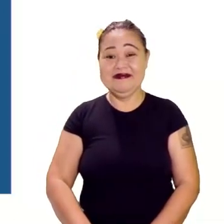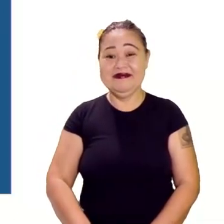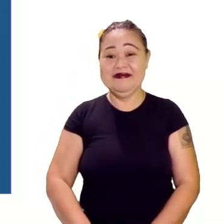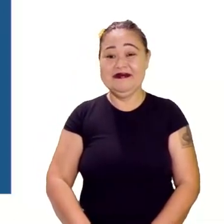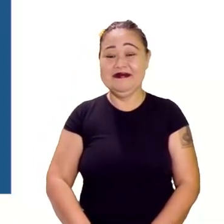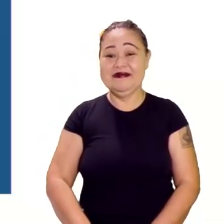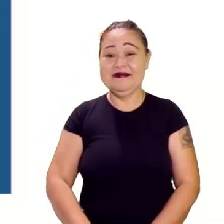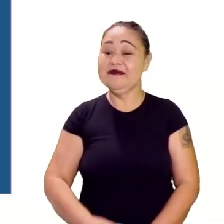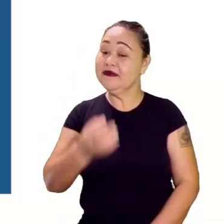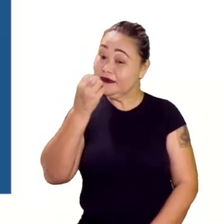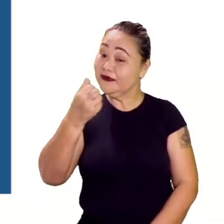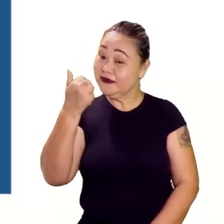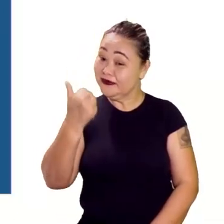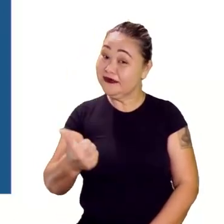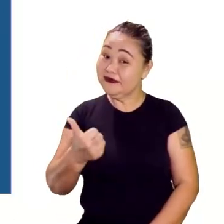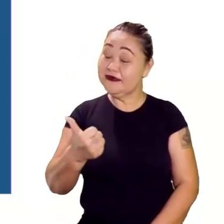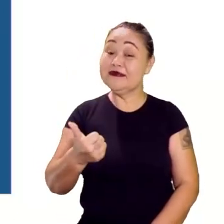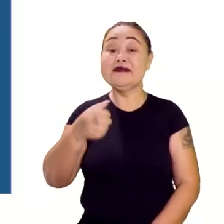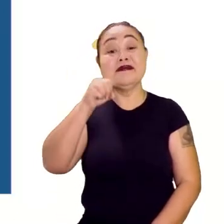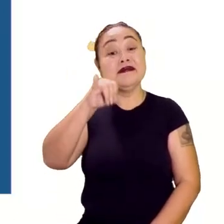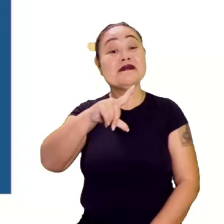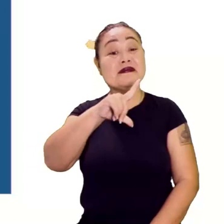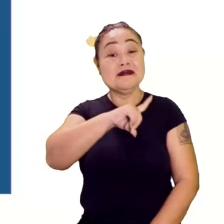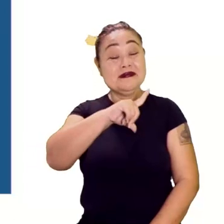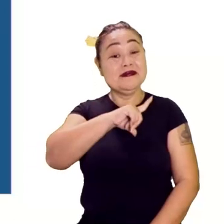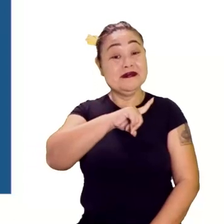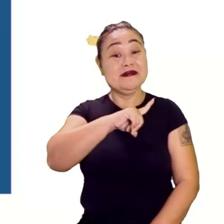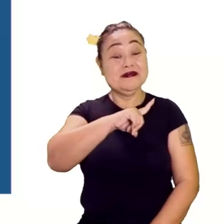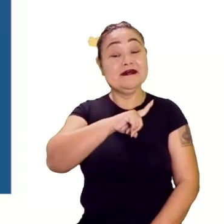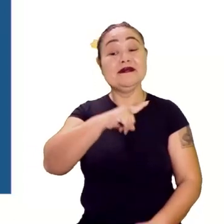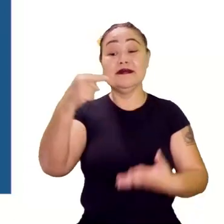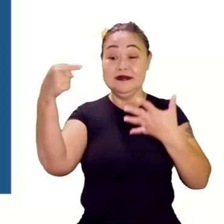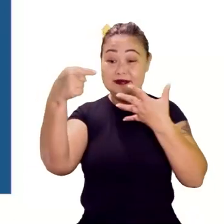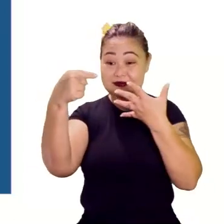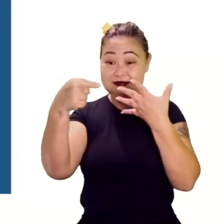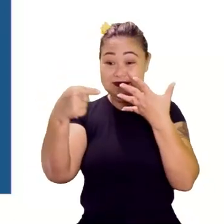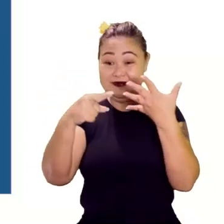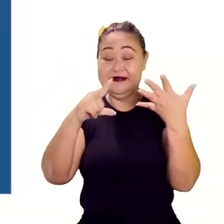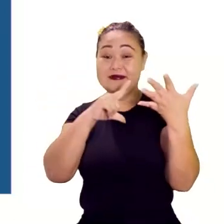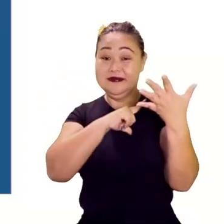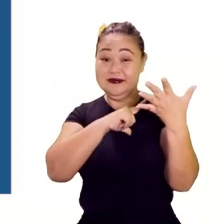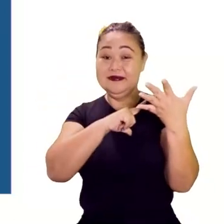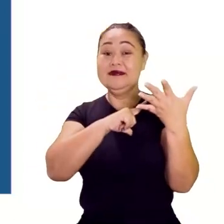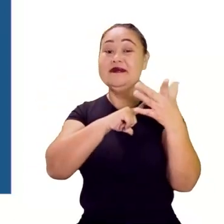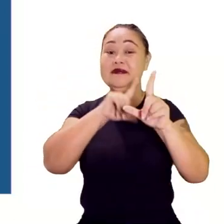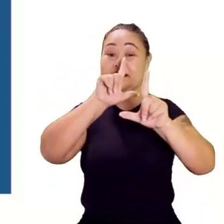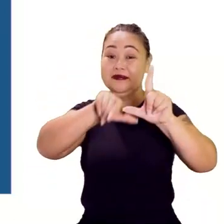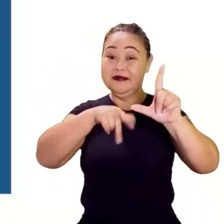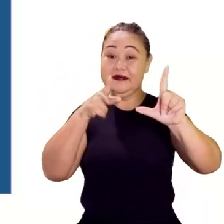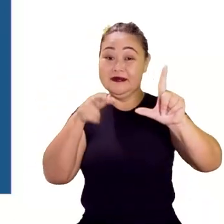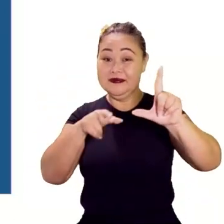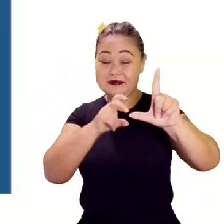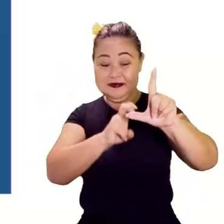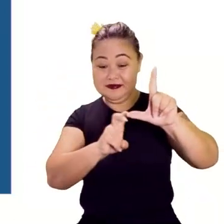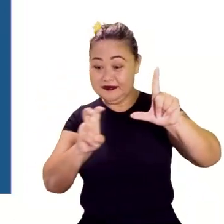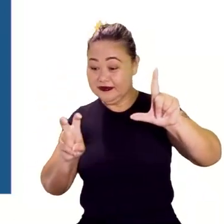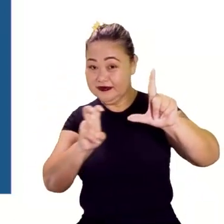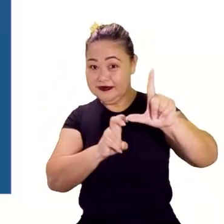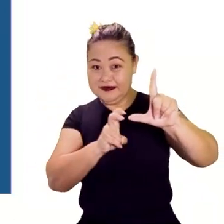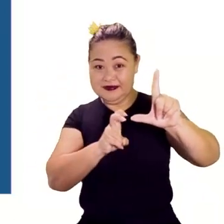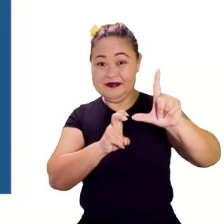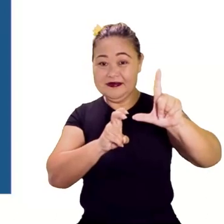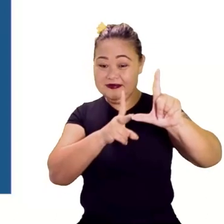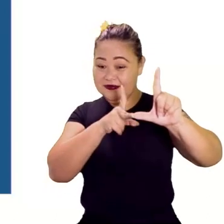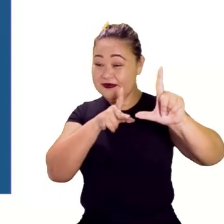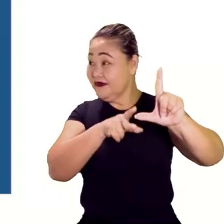Uou! Muito bem! Se a gente tem, a gente também tem uma propriedade, né? Que se a gente tem dois logaritmos na mesma base, a gente pode cortar